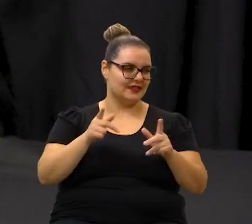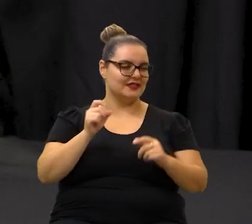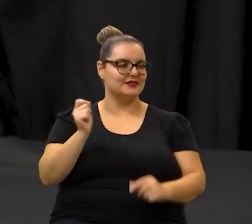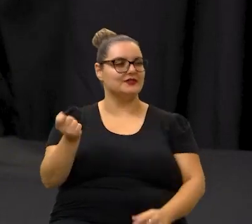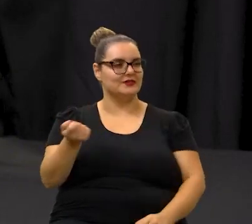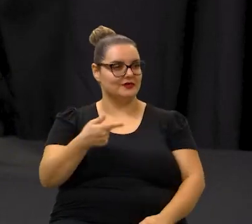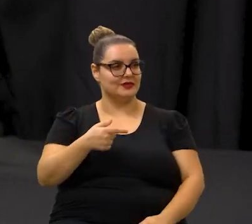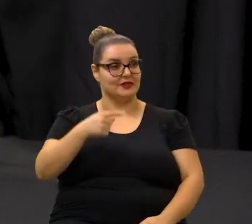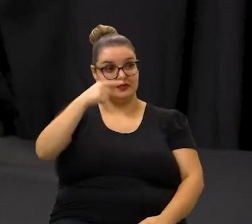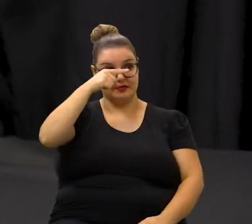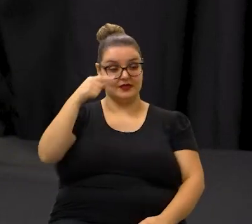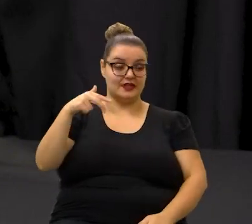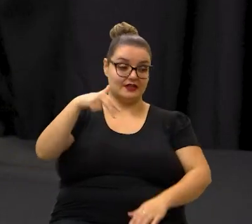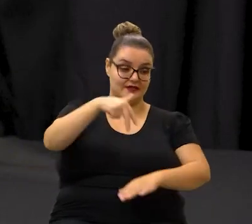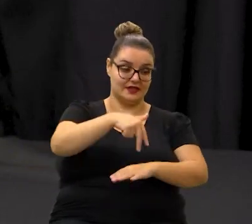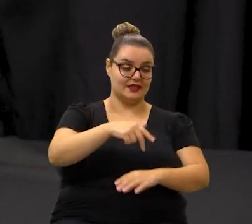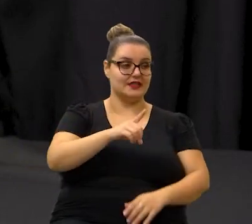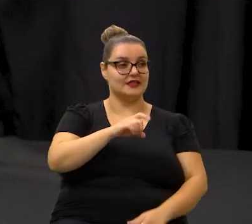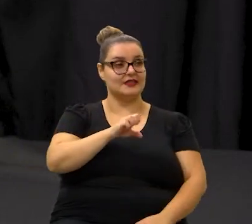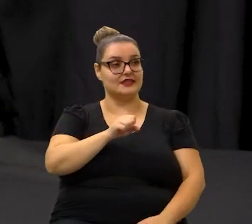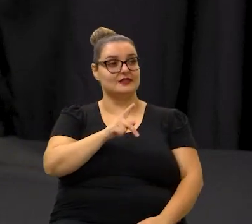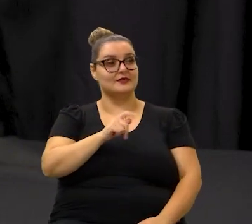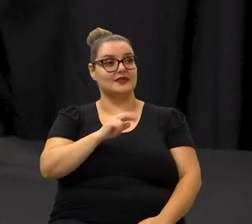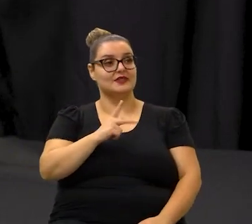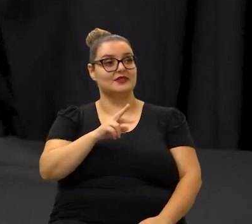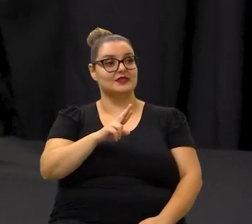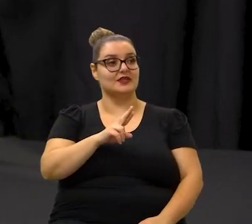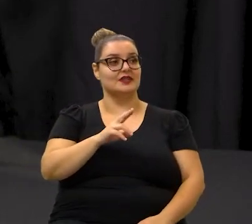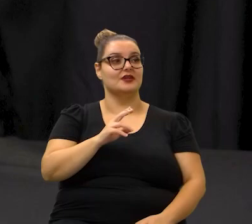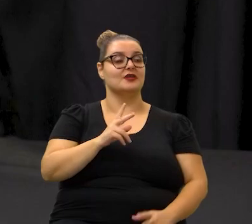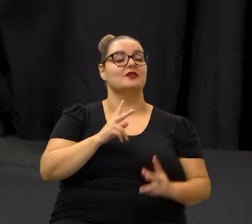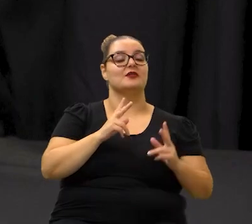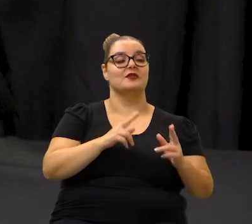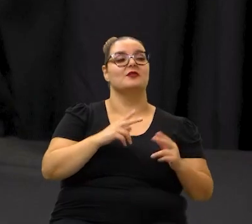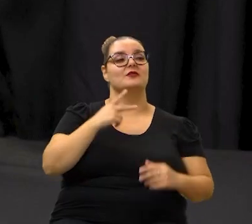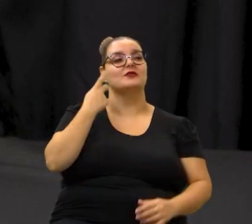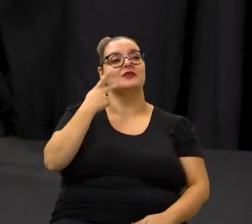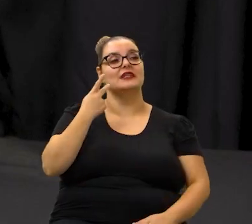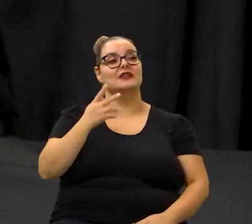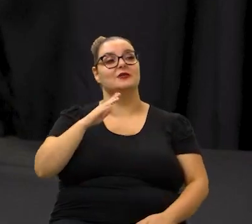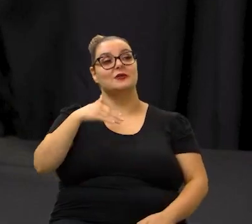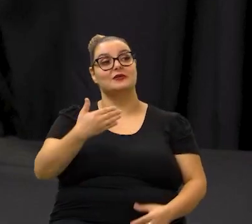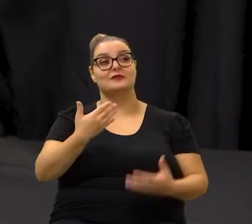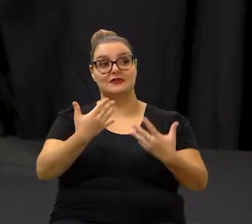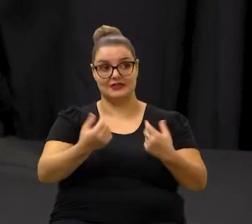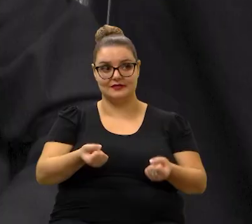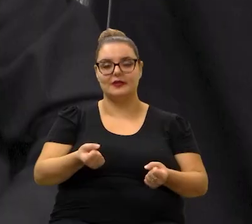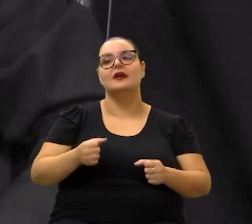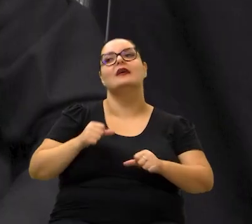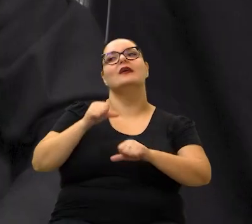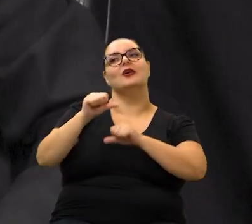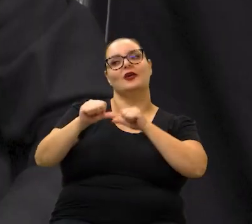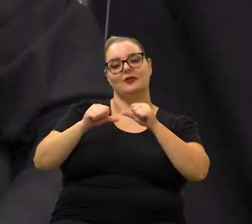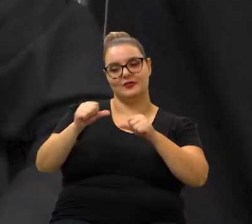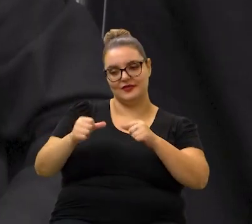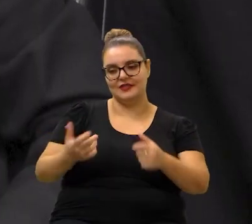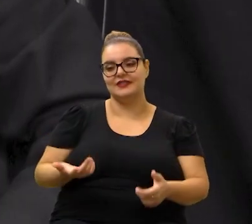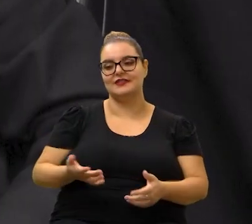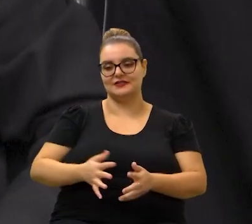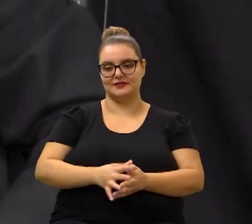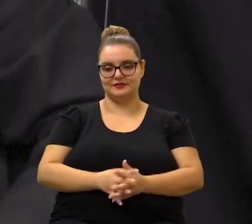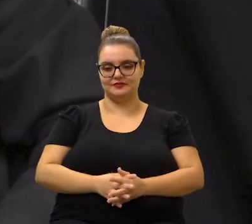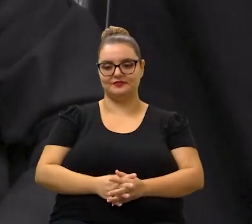do que o Felipe que vinha aqui despachar com os vereadores quando você passou também a receber essas demandas Ah muda bastante né até a